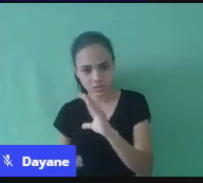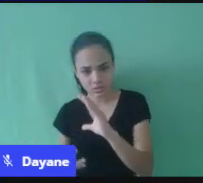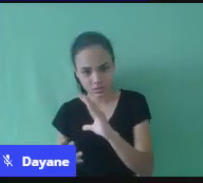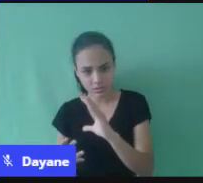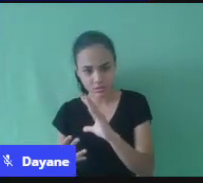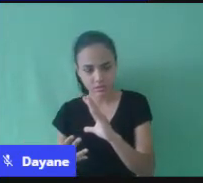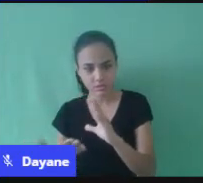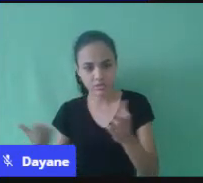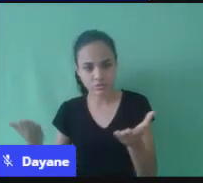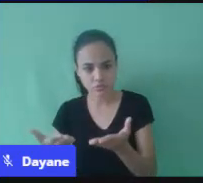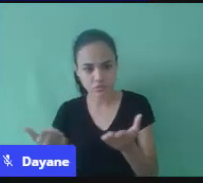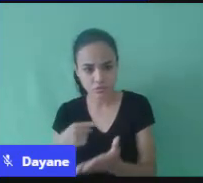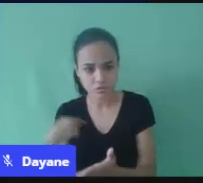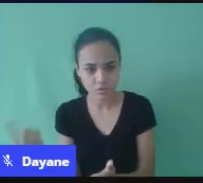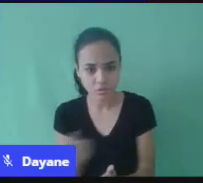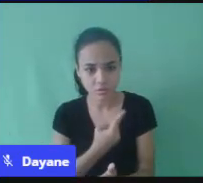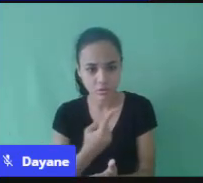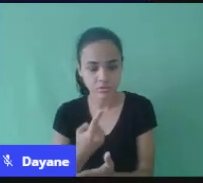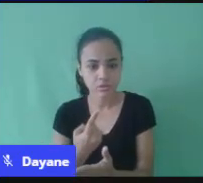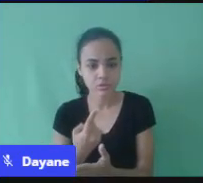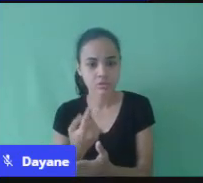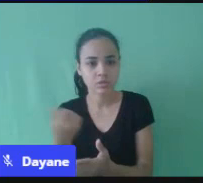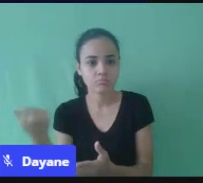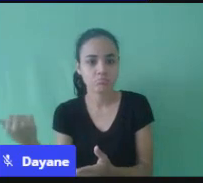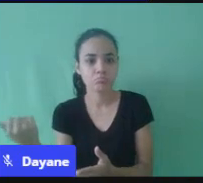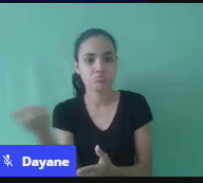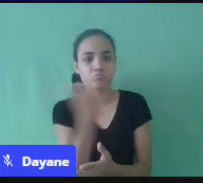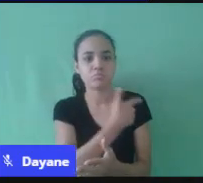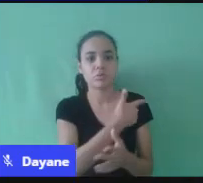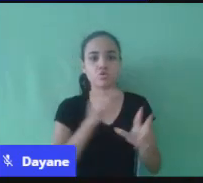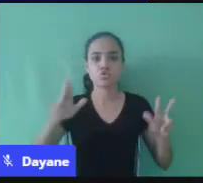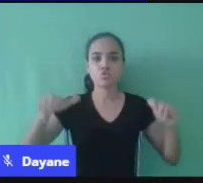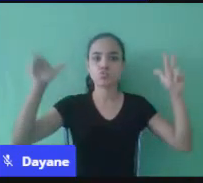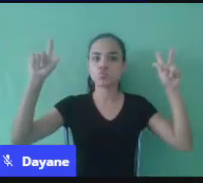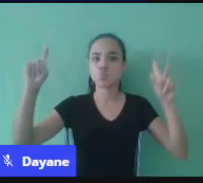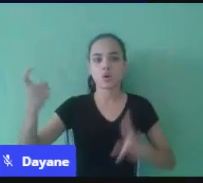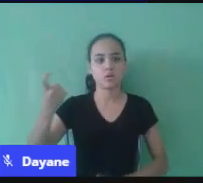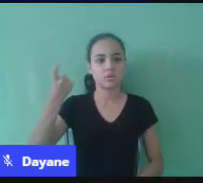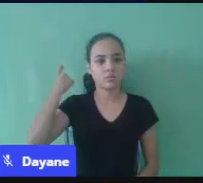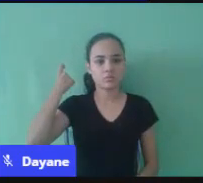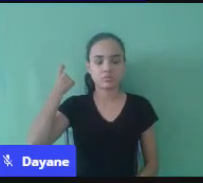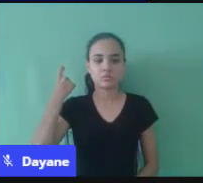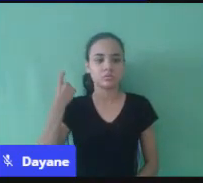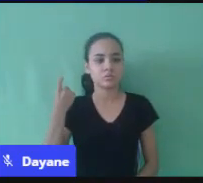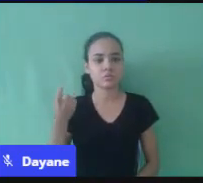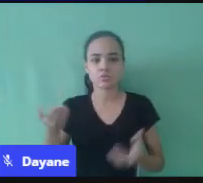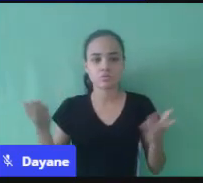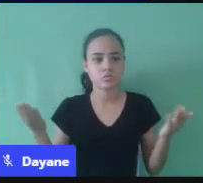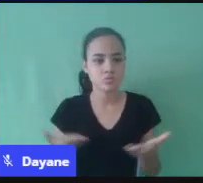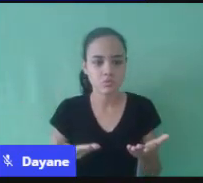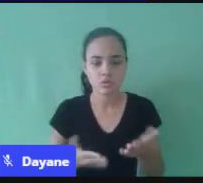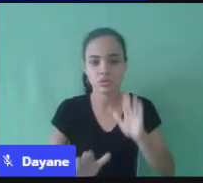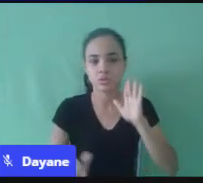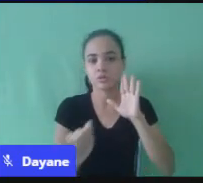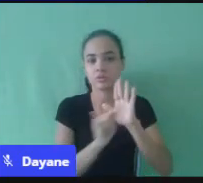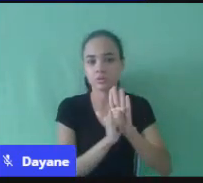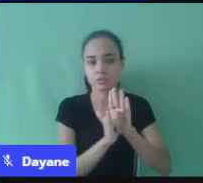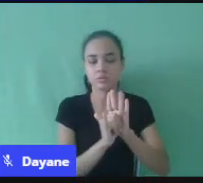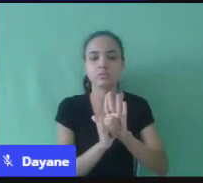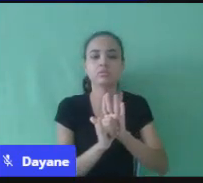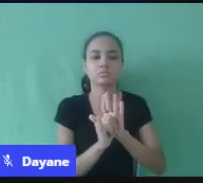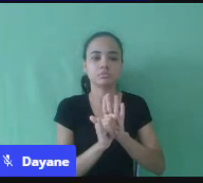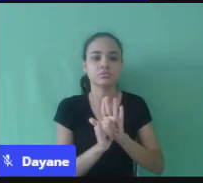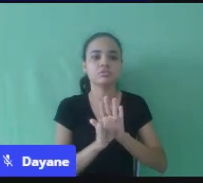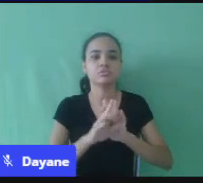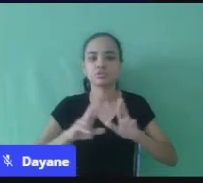né? Temos uma identidade que em nenhum outro momento da história da humanidade ela